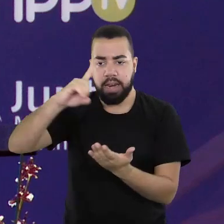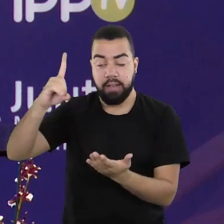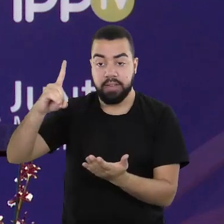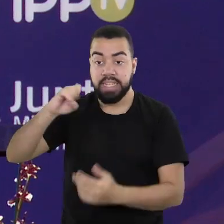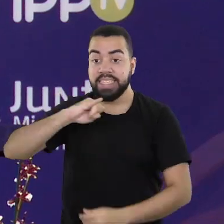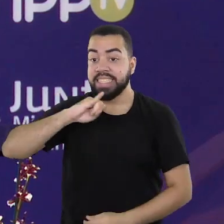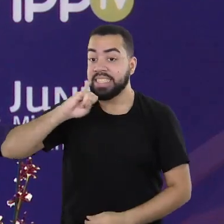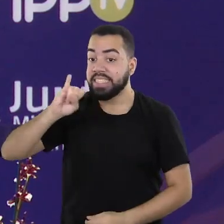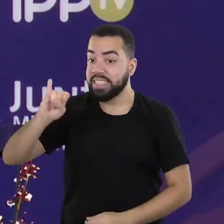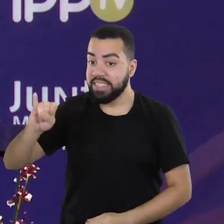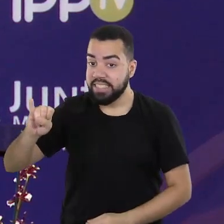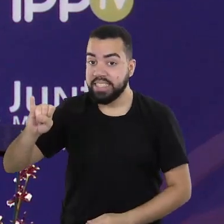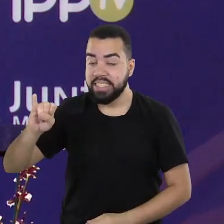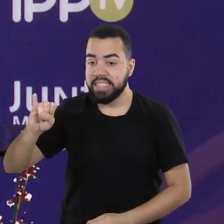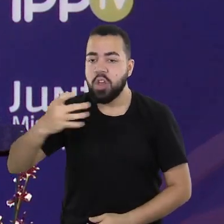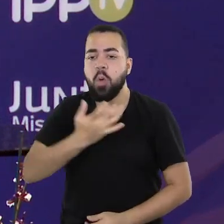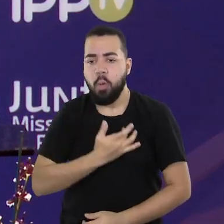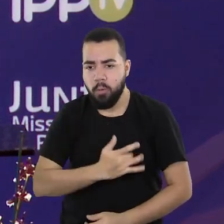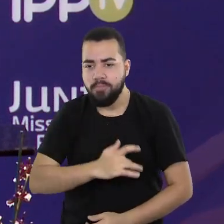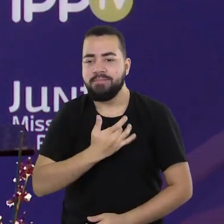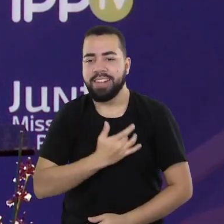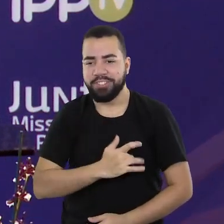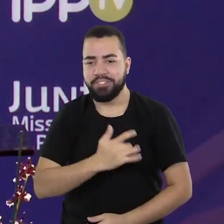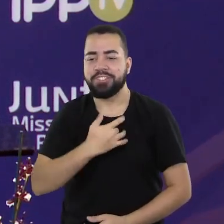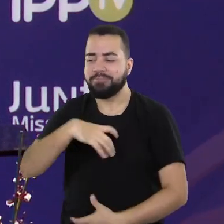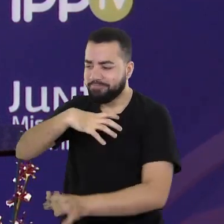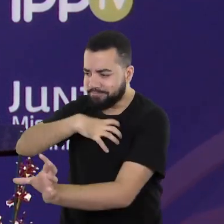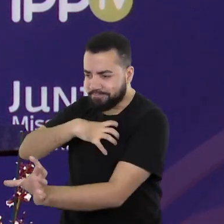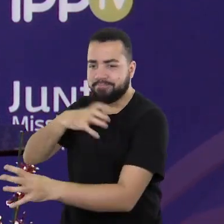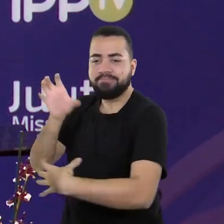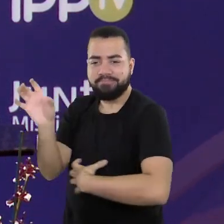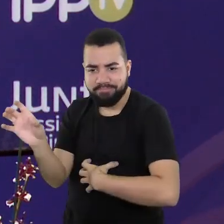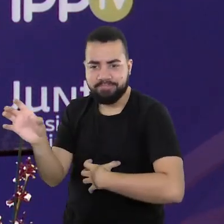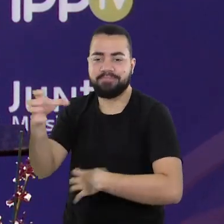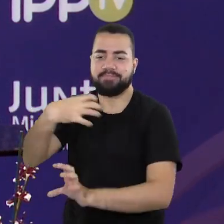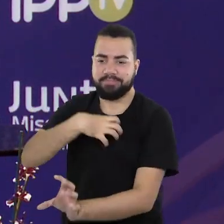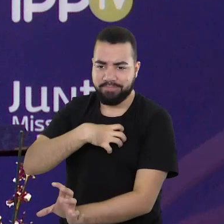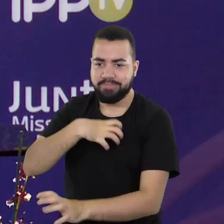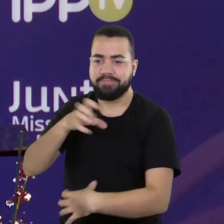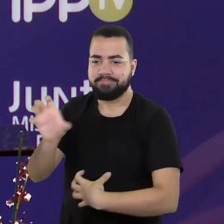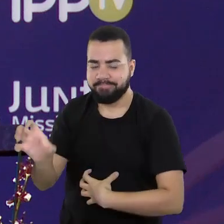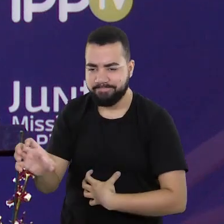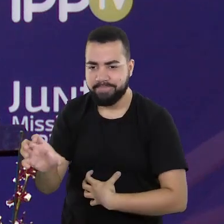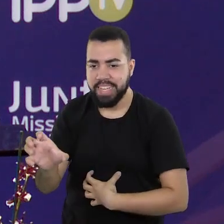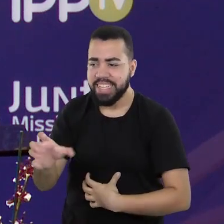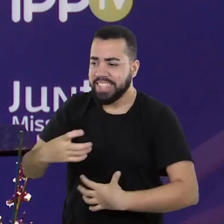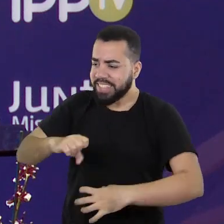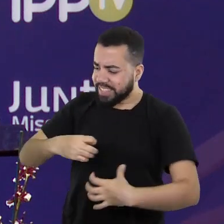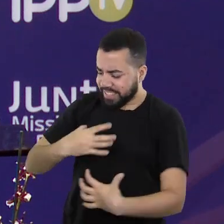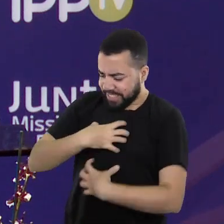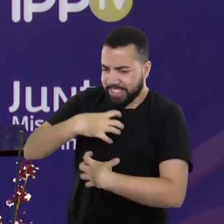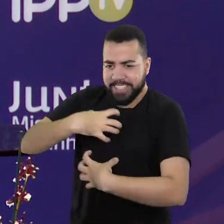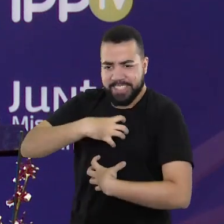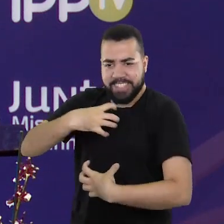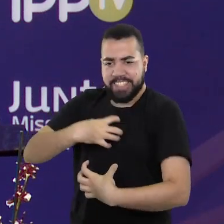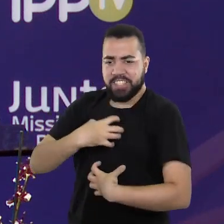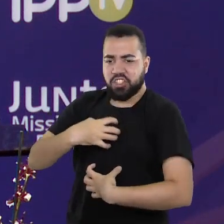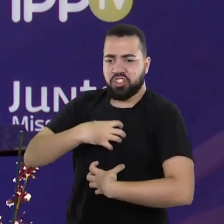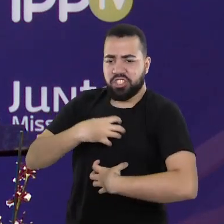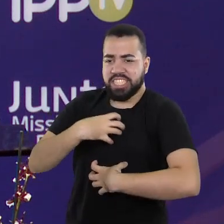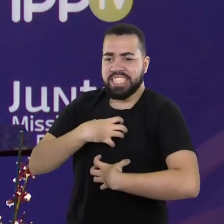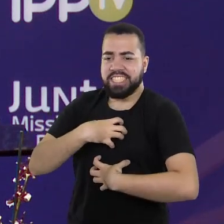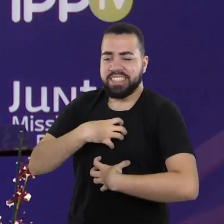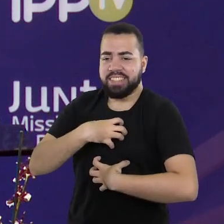se eu for tomado por essa compaixão, se eu for tomado por esse sentimento entranhável de